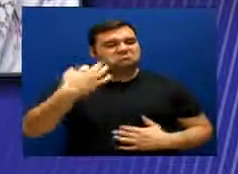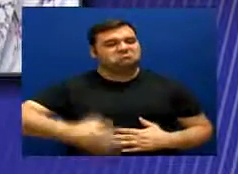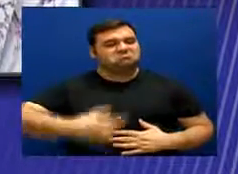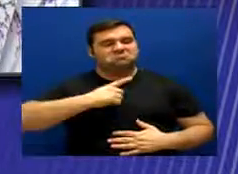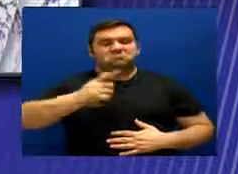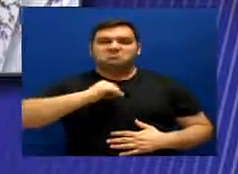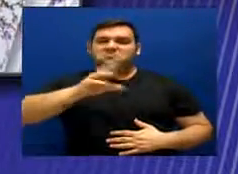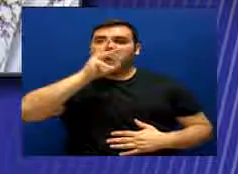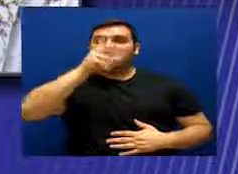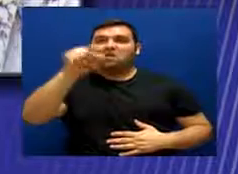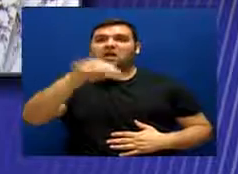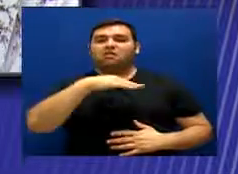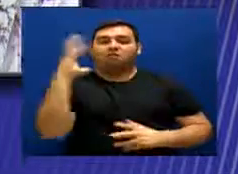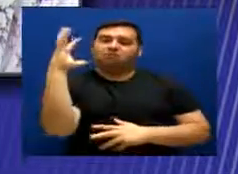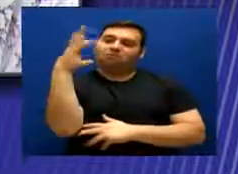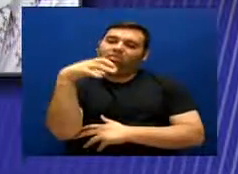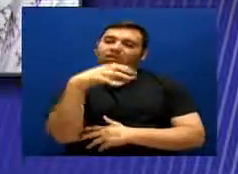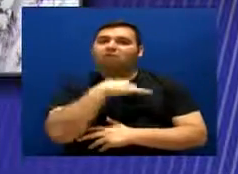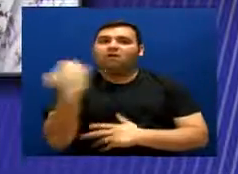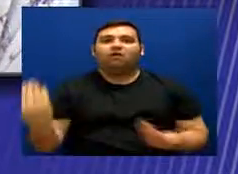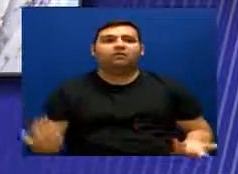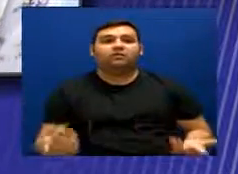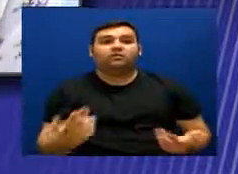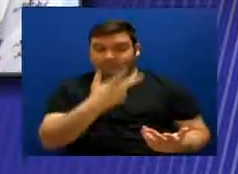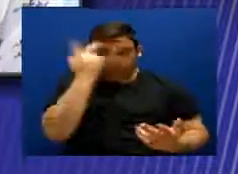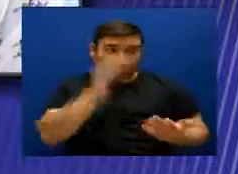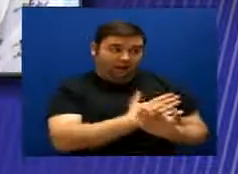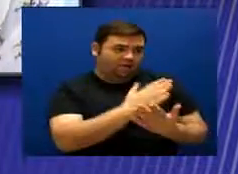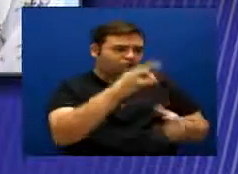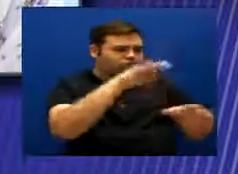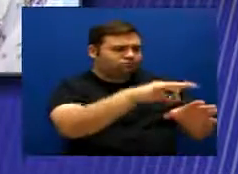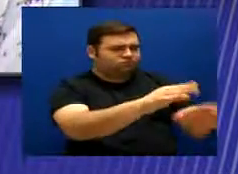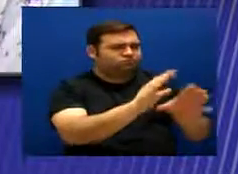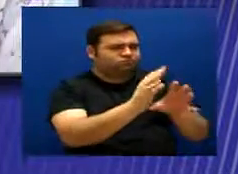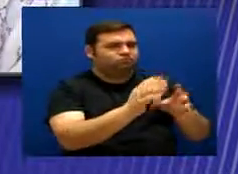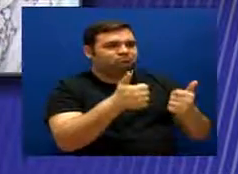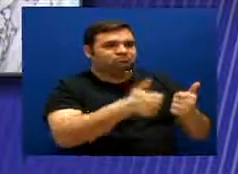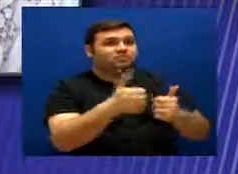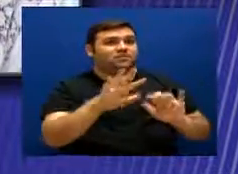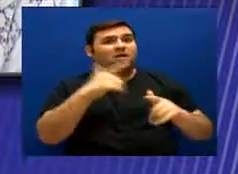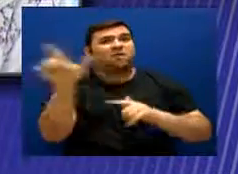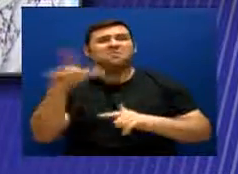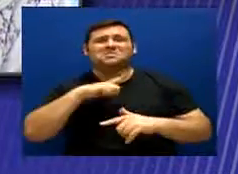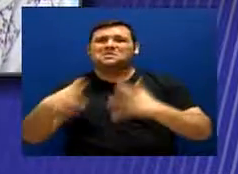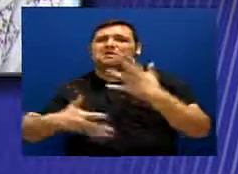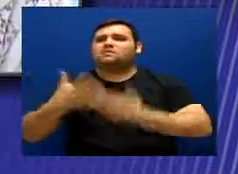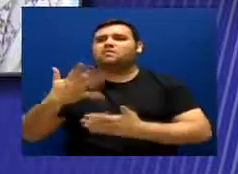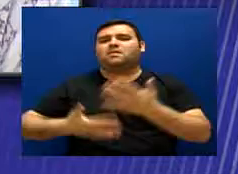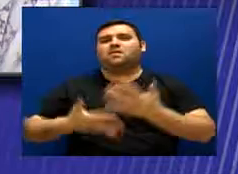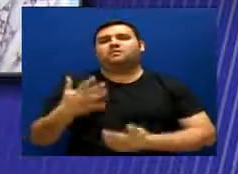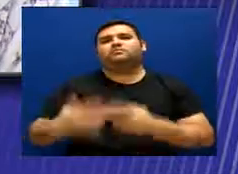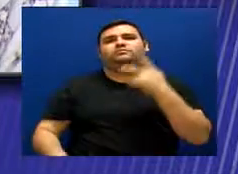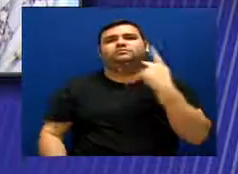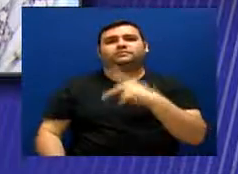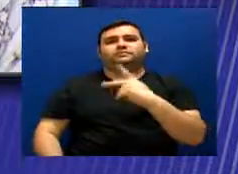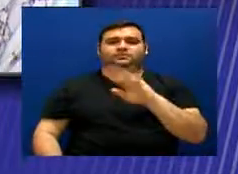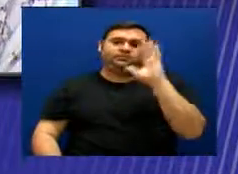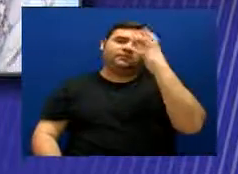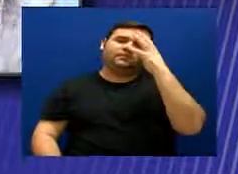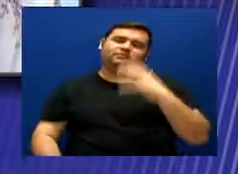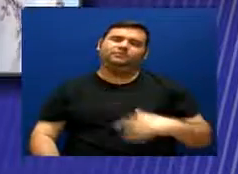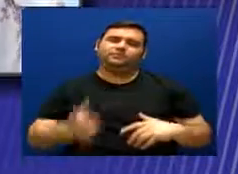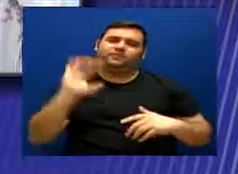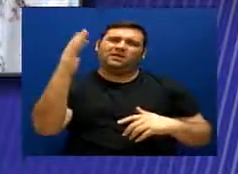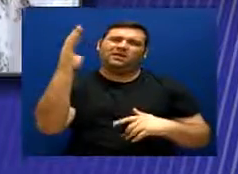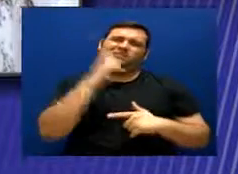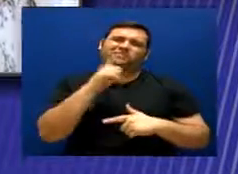para que a árvore morra mesmo. Muita gente planta e cuida, mas tem outros que são verdadeiros depredadores de árvores nas